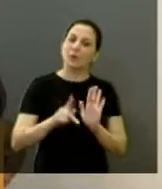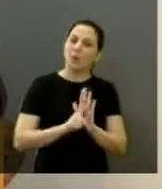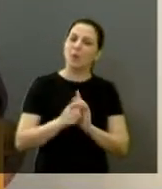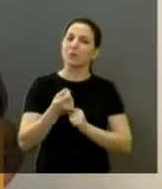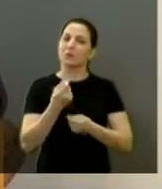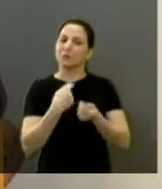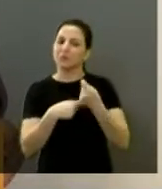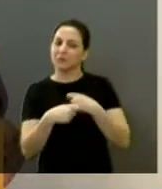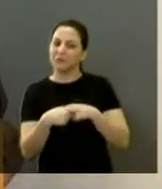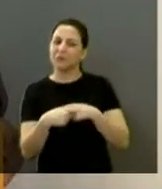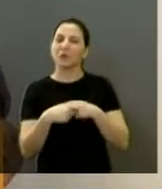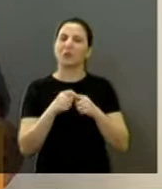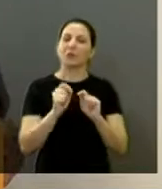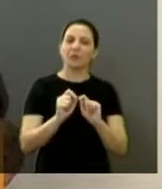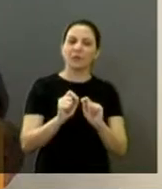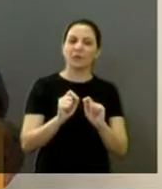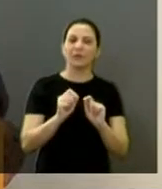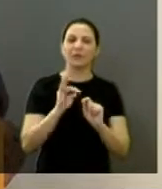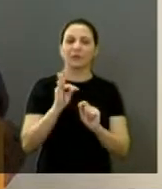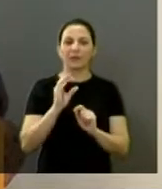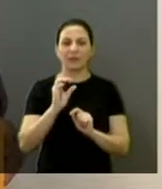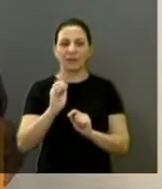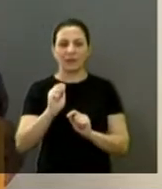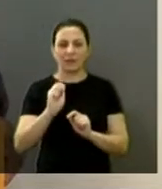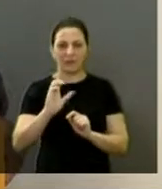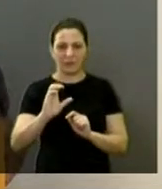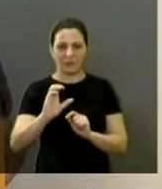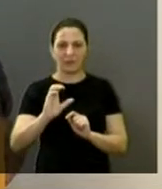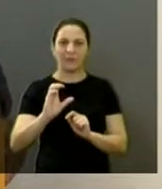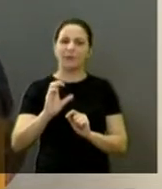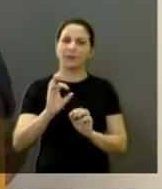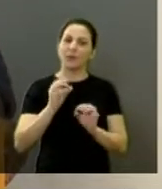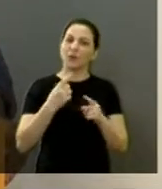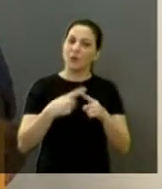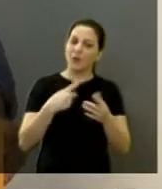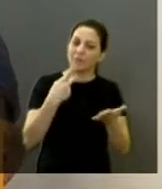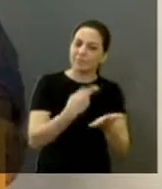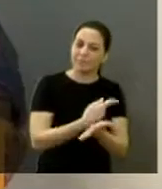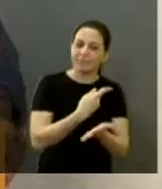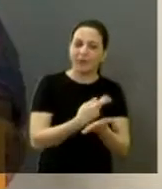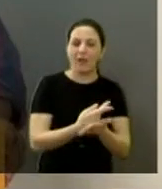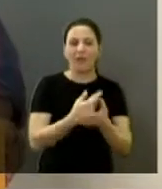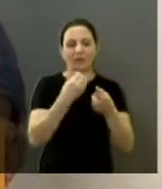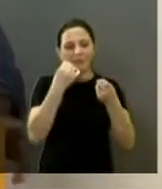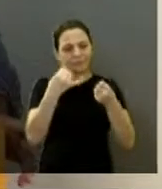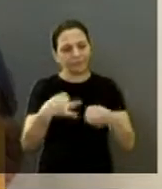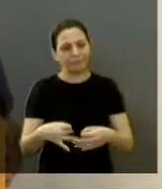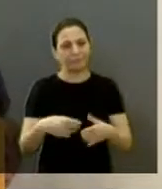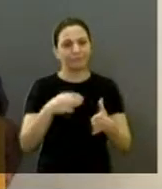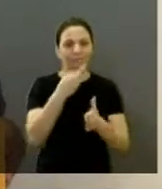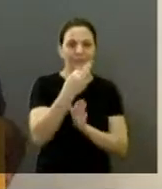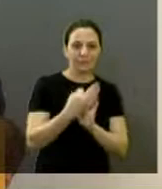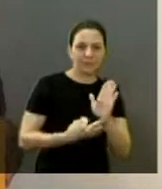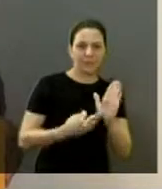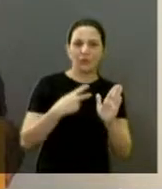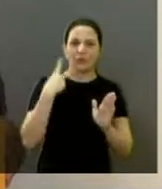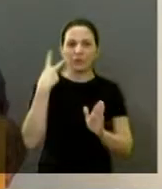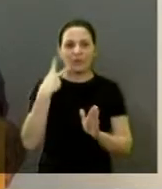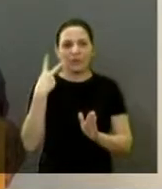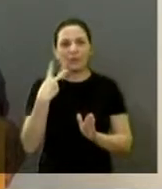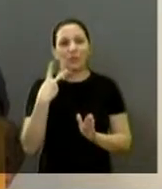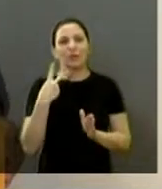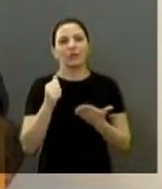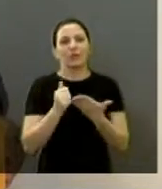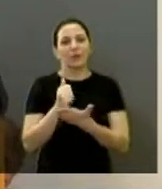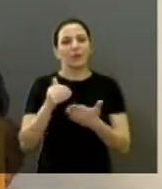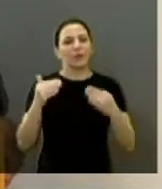teve que fazer um tac teve que aceitar porque estava errado aquilo que estava dizendo que os vereadores da base bota conivente com